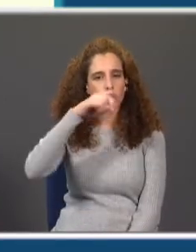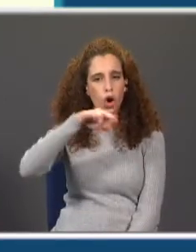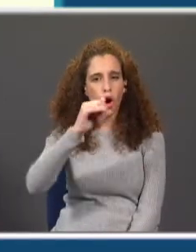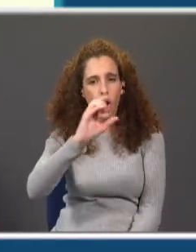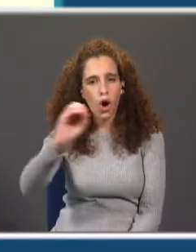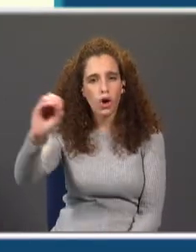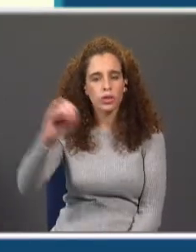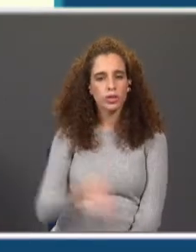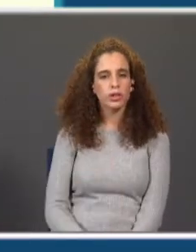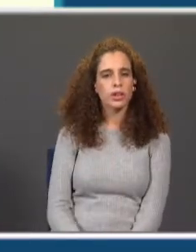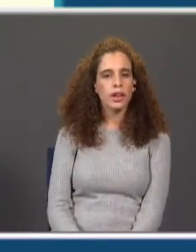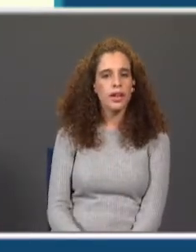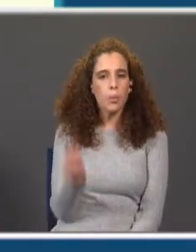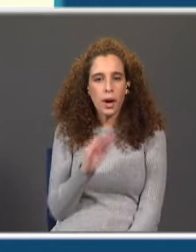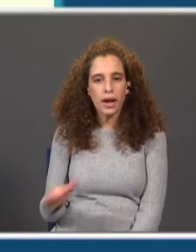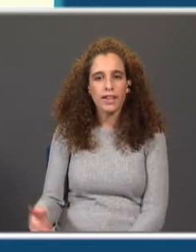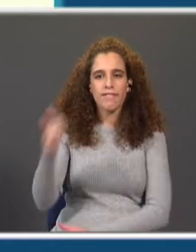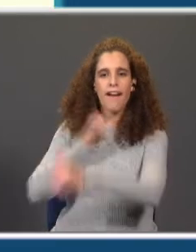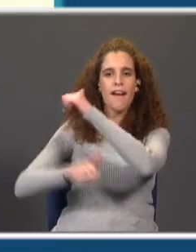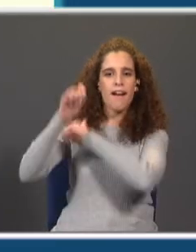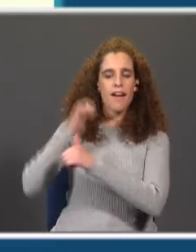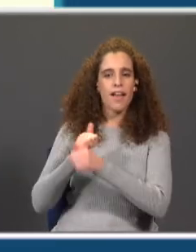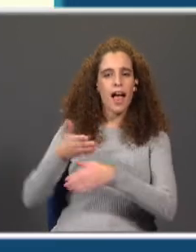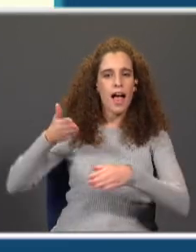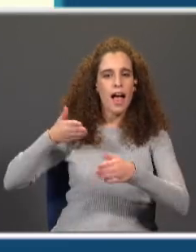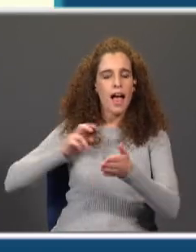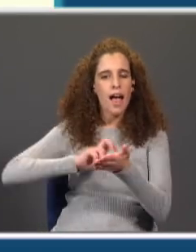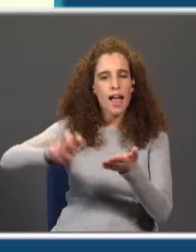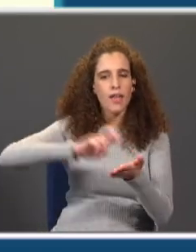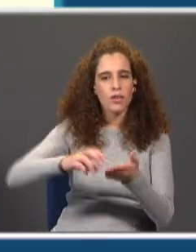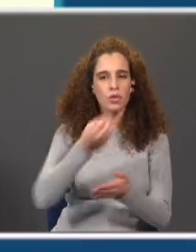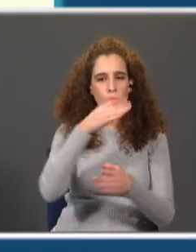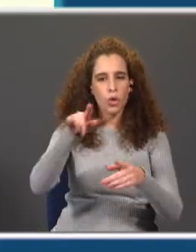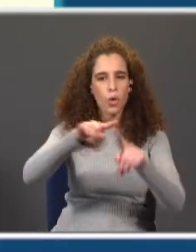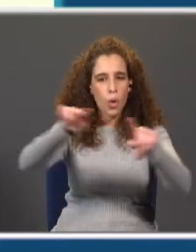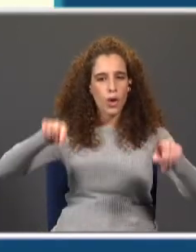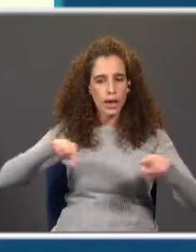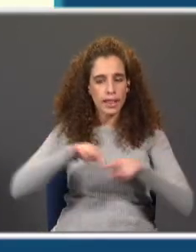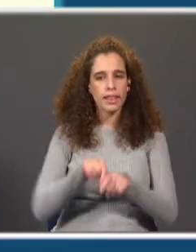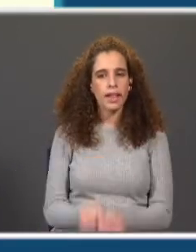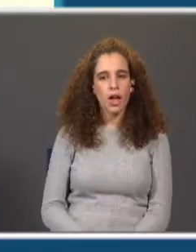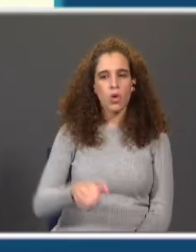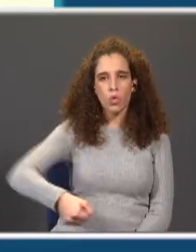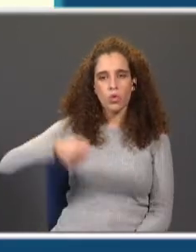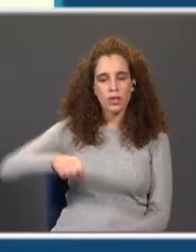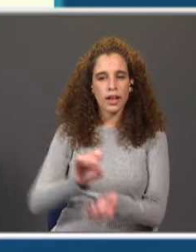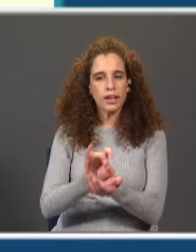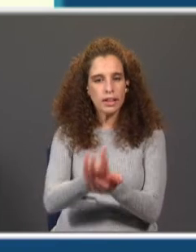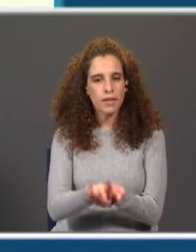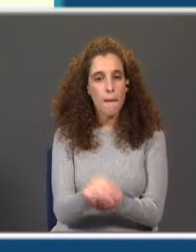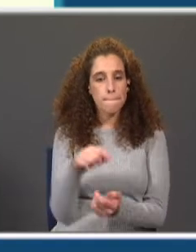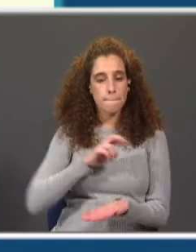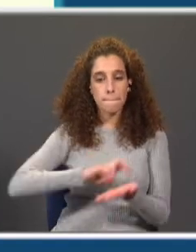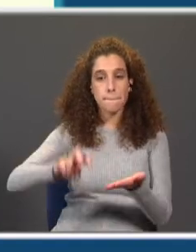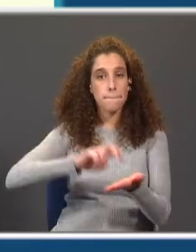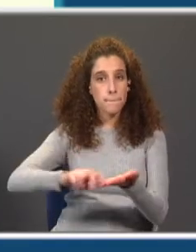a ver-se, ele a recuar no passado, atravessará o quintal com um saco de berlindes na algibeira. Passará por mim sem me ver.